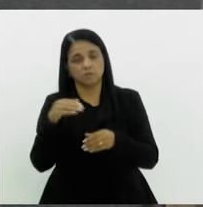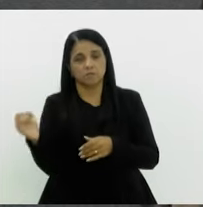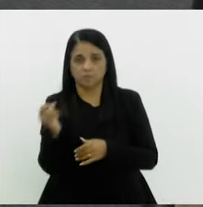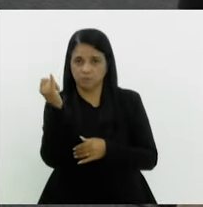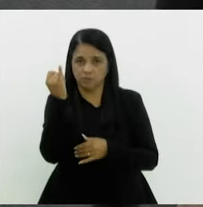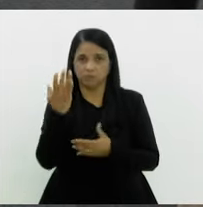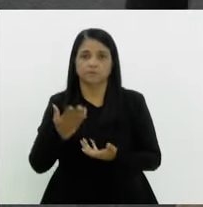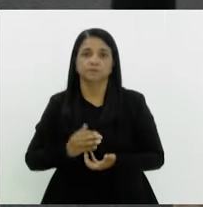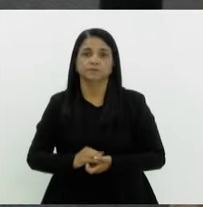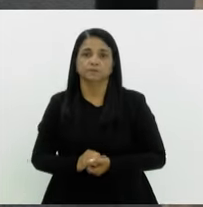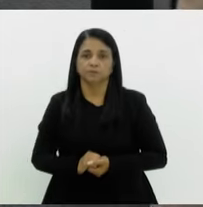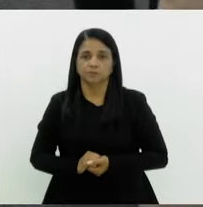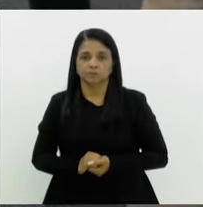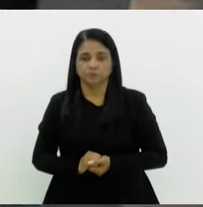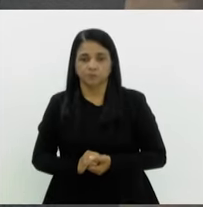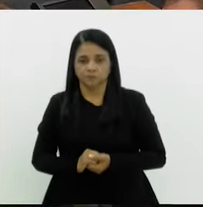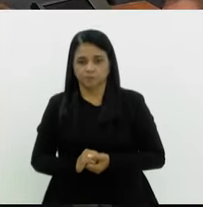Tá bom?